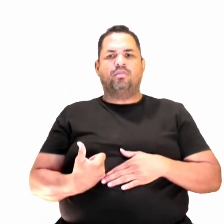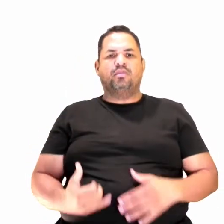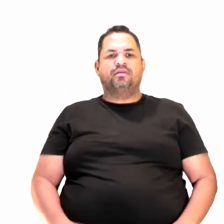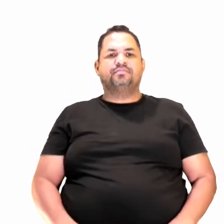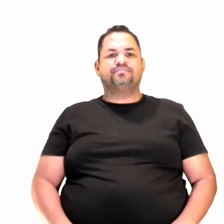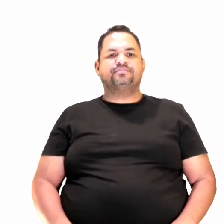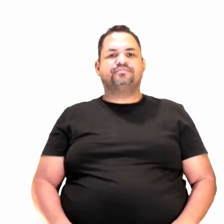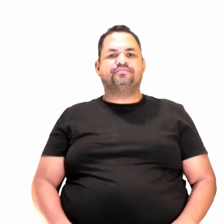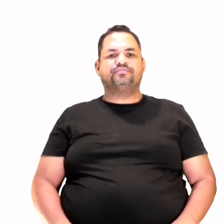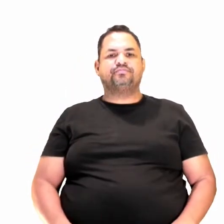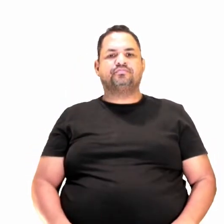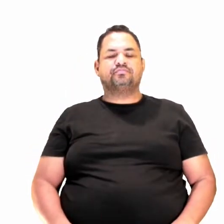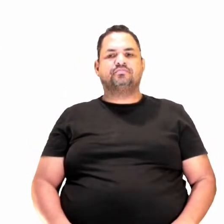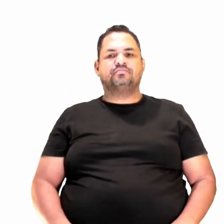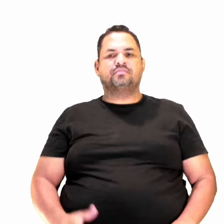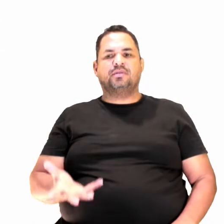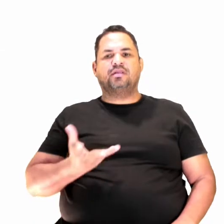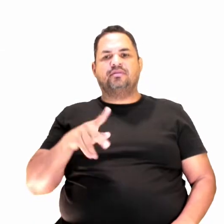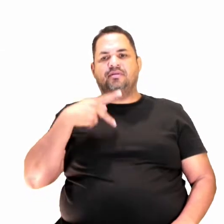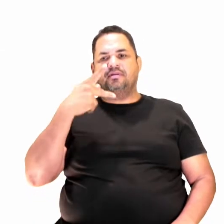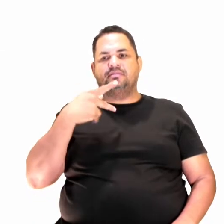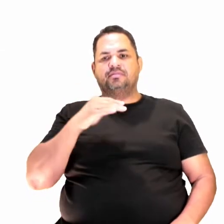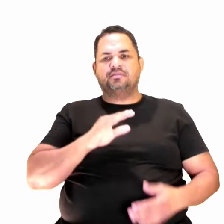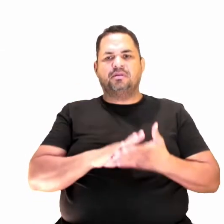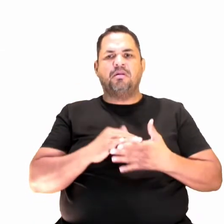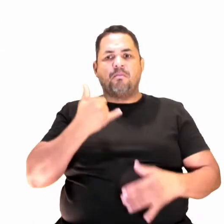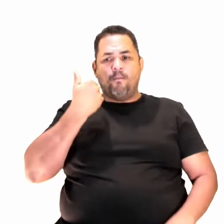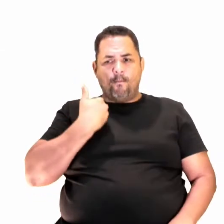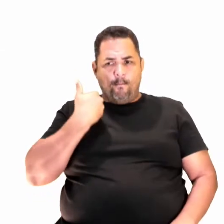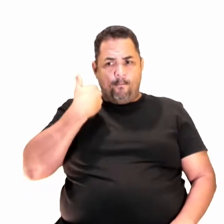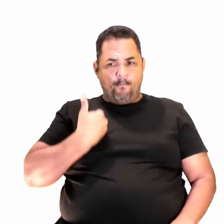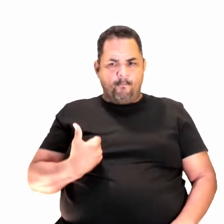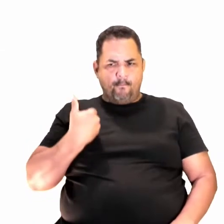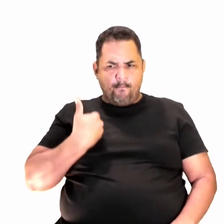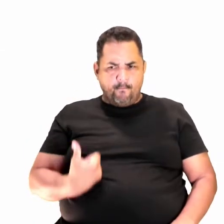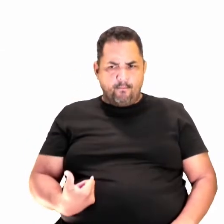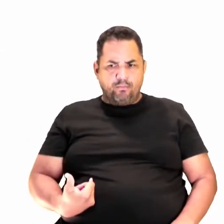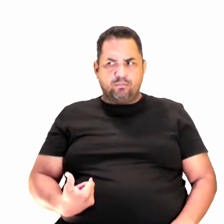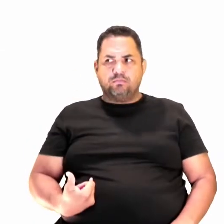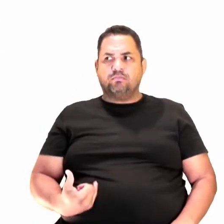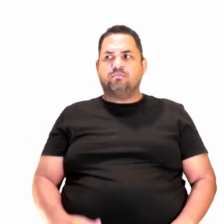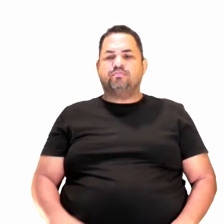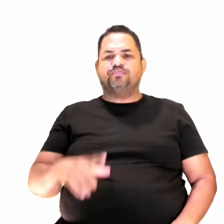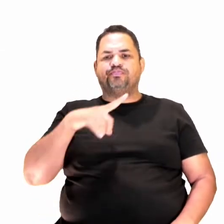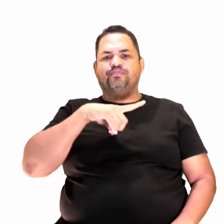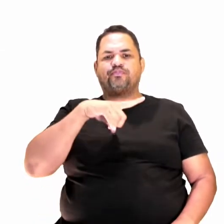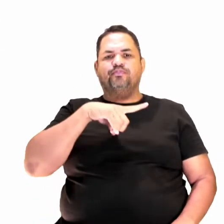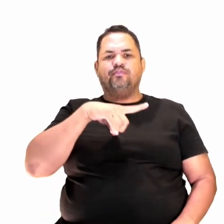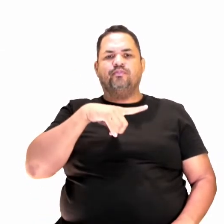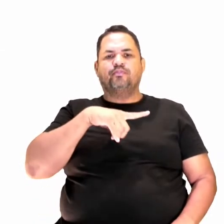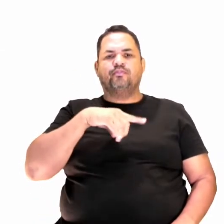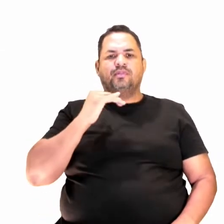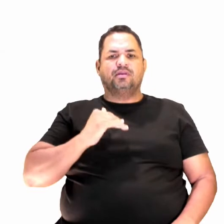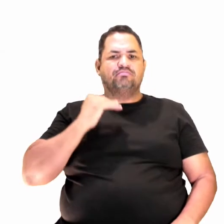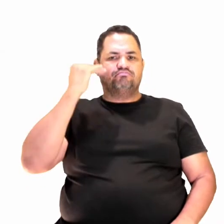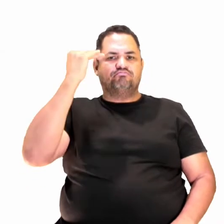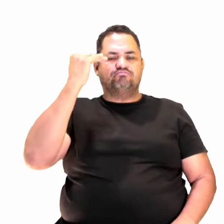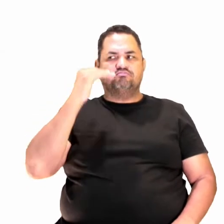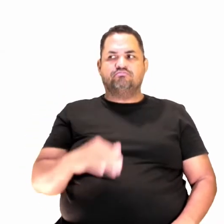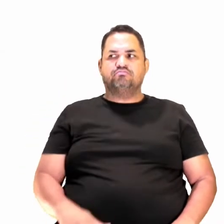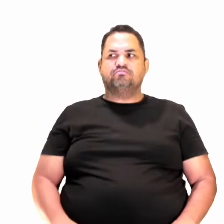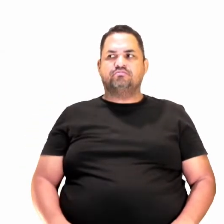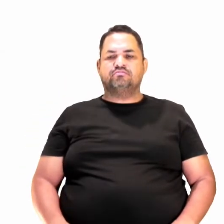Temos o próximo. O próximo é muscular. Muscular, que é o quê? O cara musculoso, o cara que voa, a mulher musculosa, né? Que